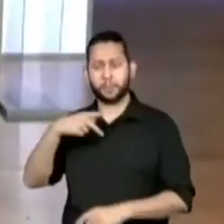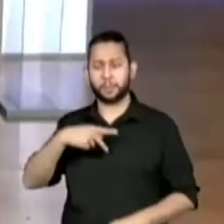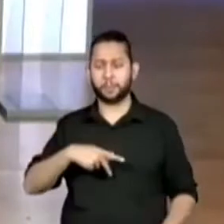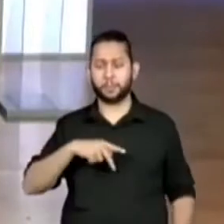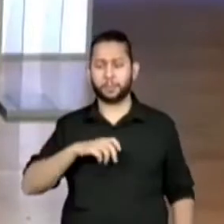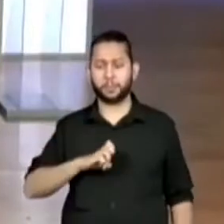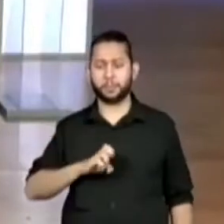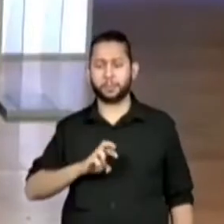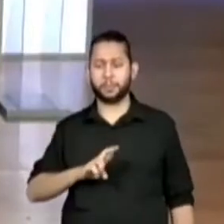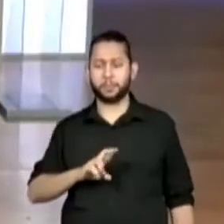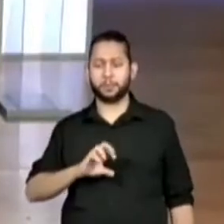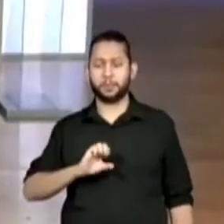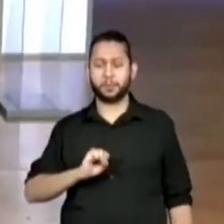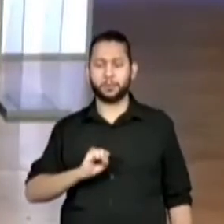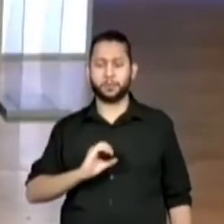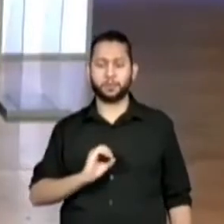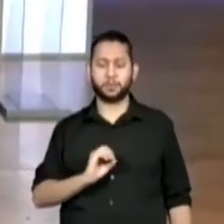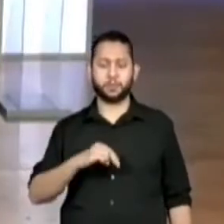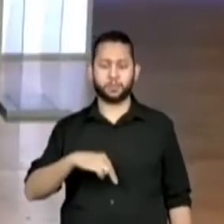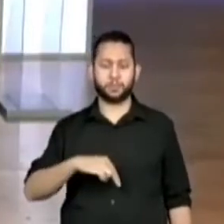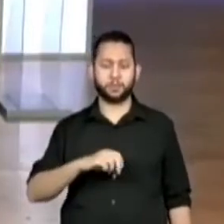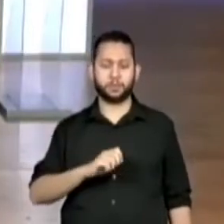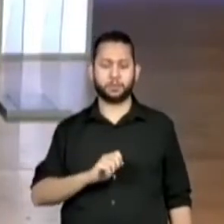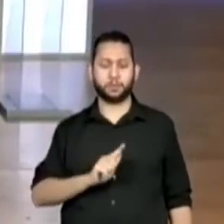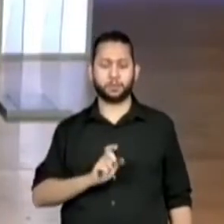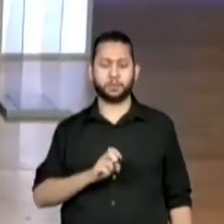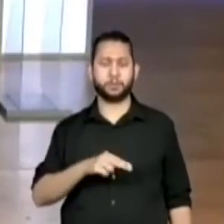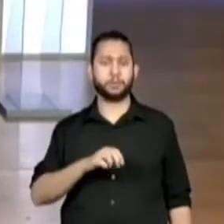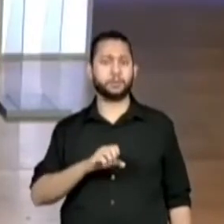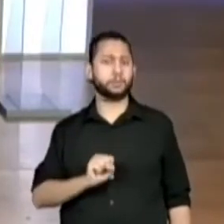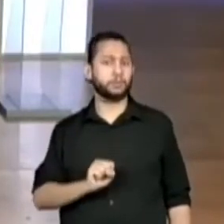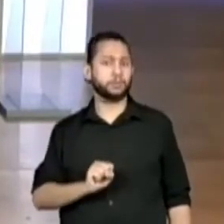Daqui a pouquinho nós vamos colocar a página, tá bom?